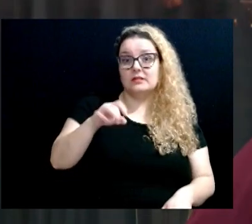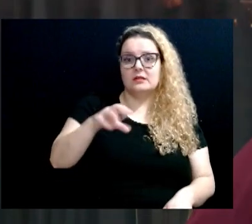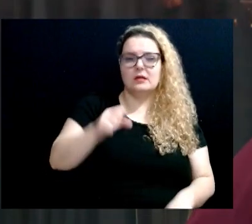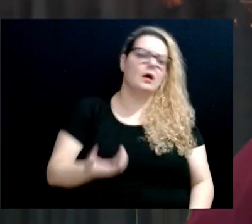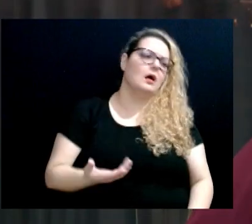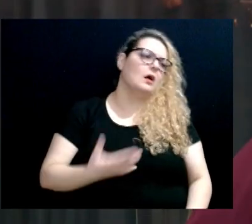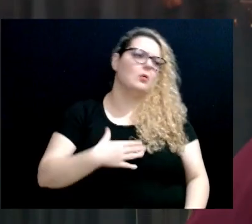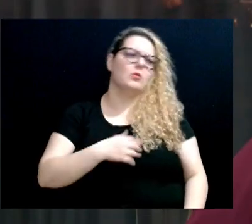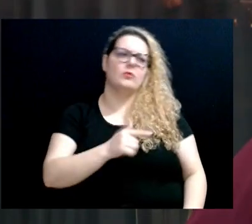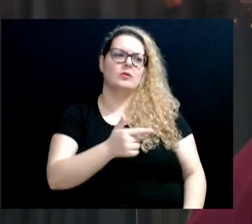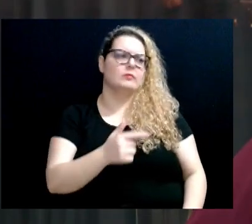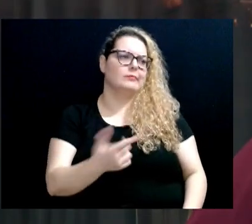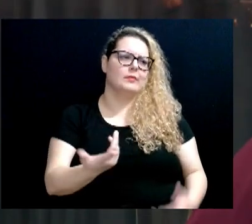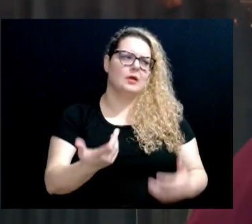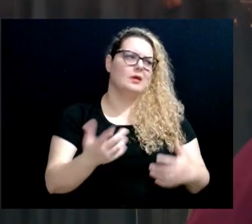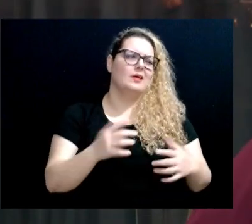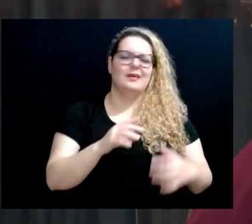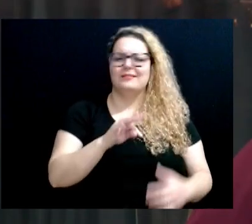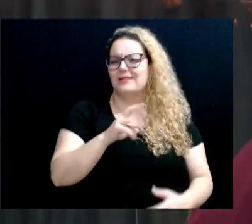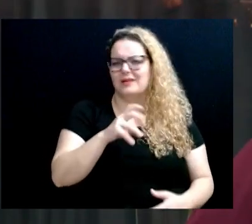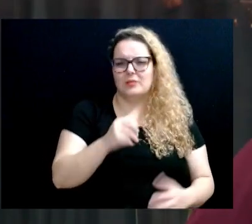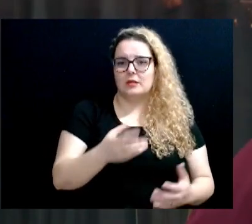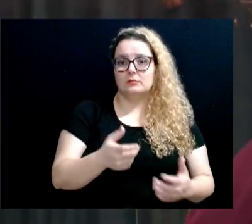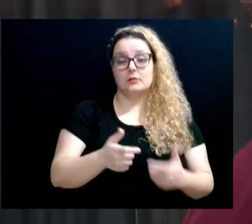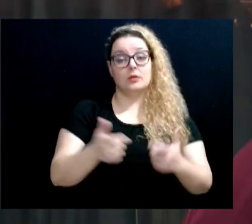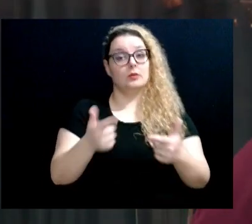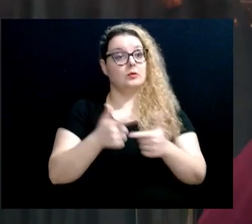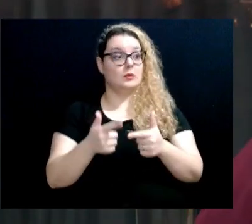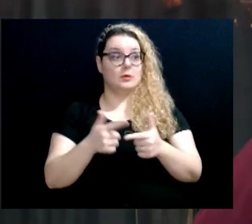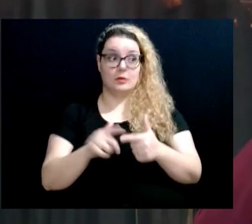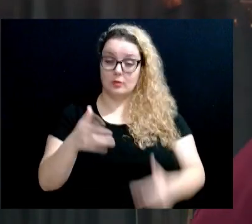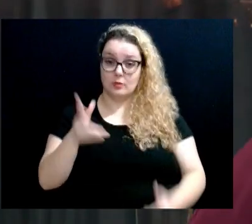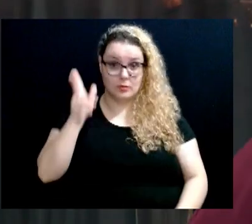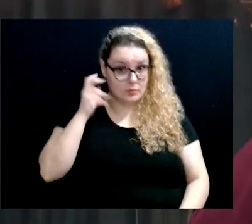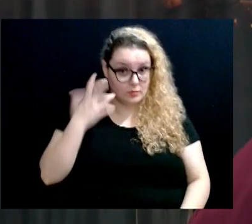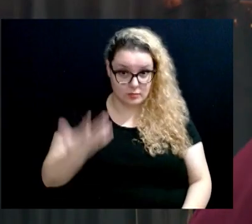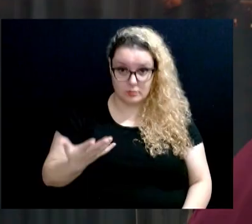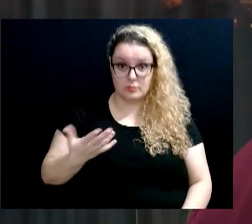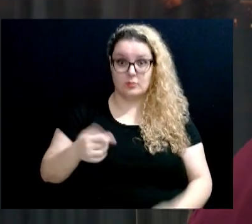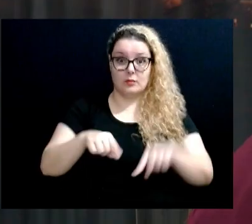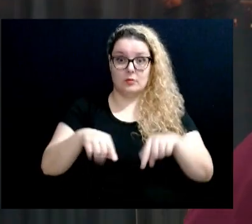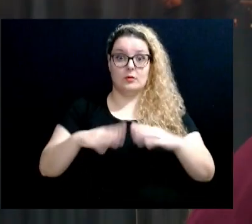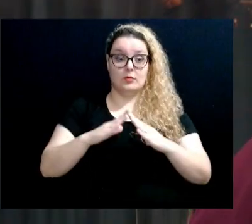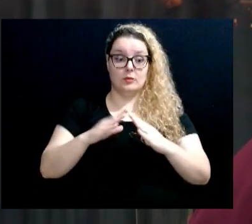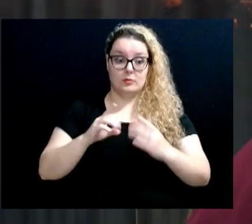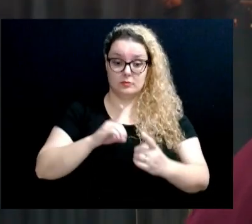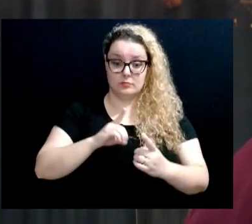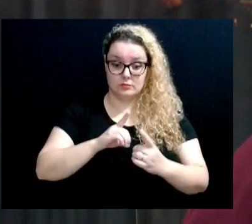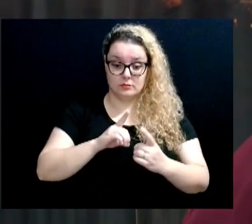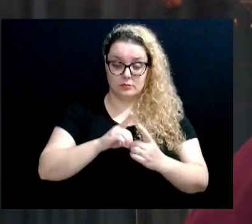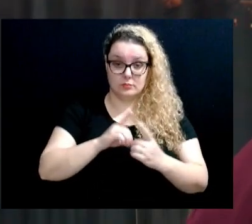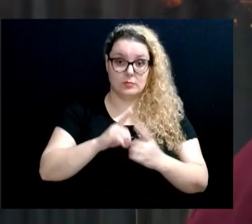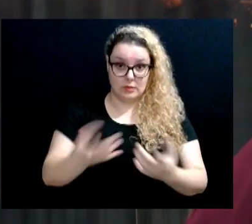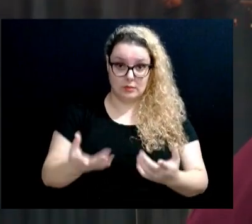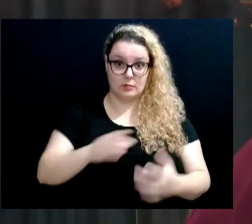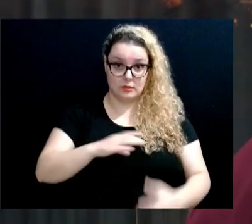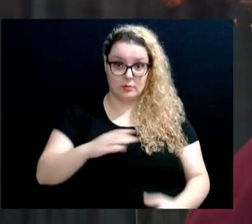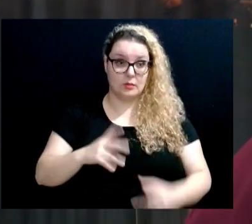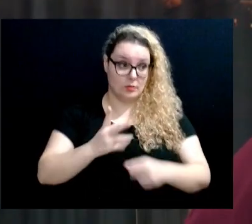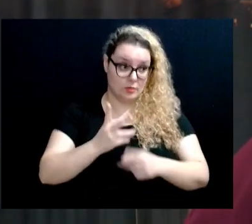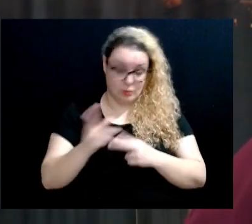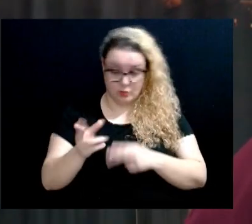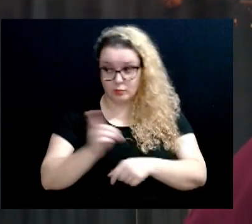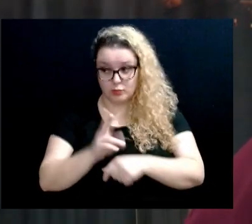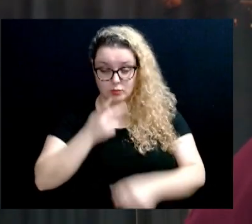filho não... É um grande problema quando a gente ouve isso no consultório, porque uma criança, como o doutor falou agora, ela precisa